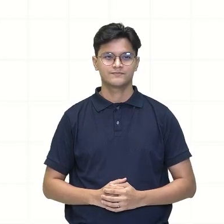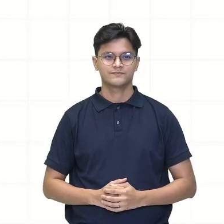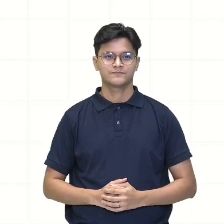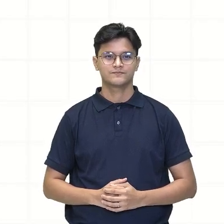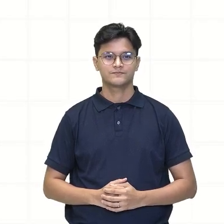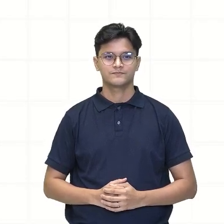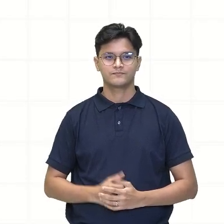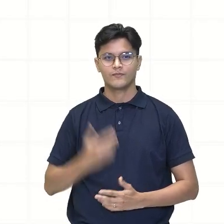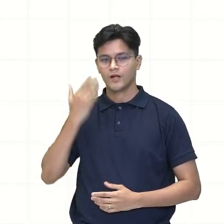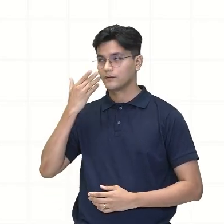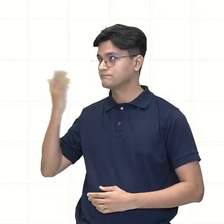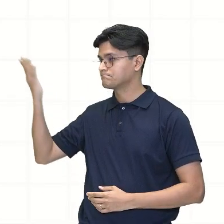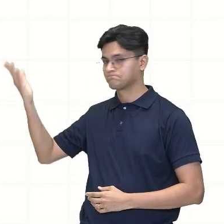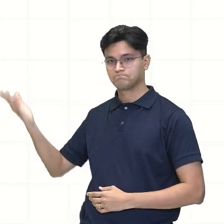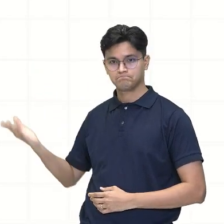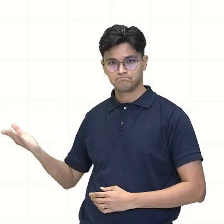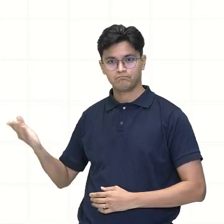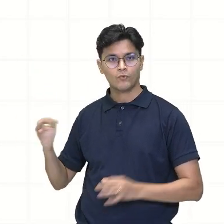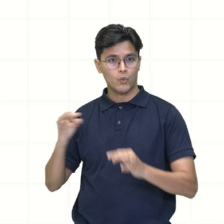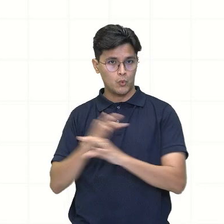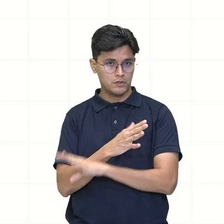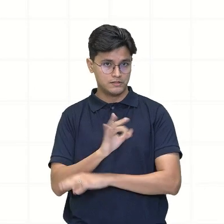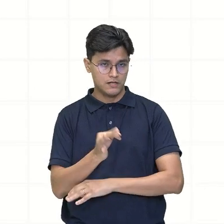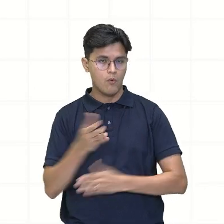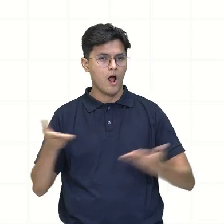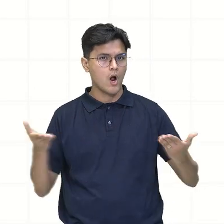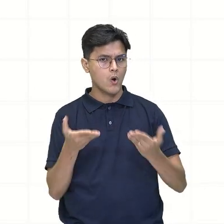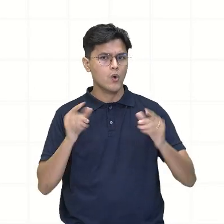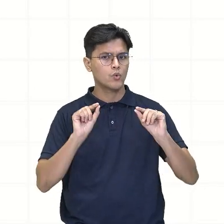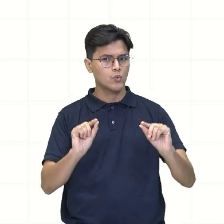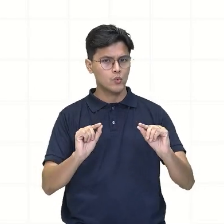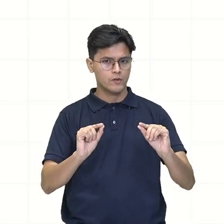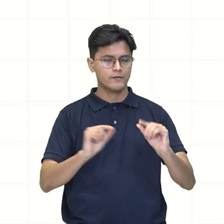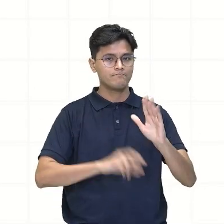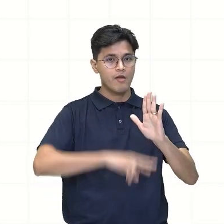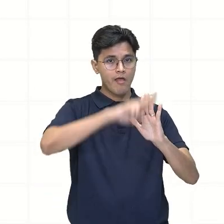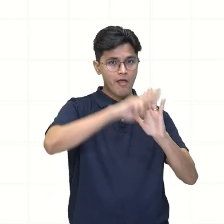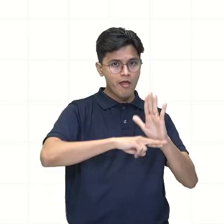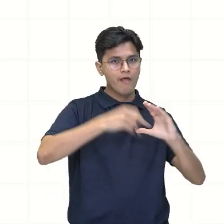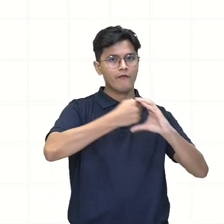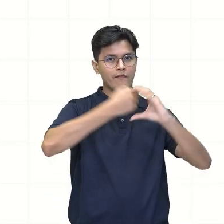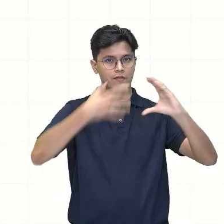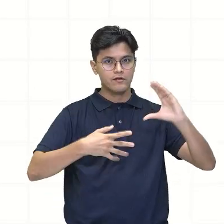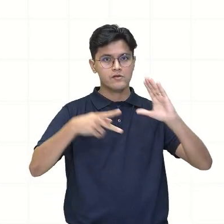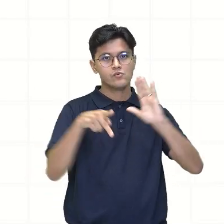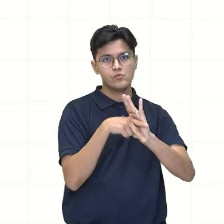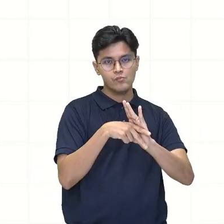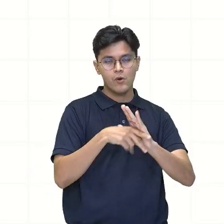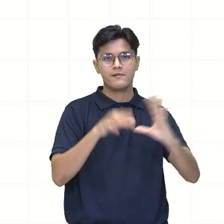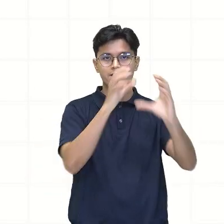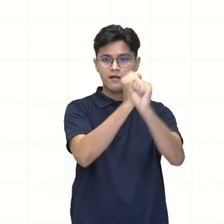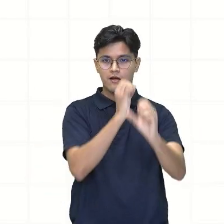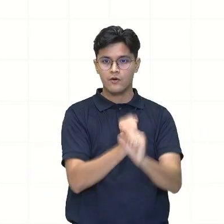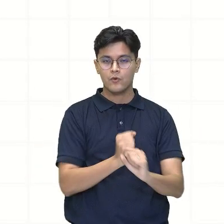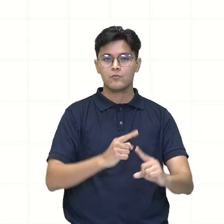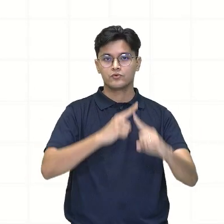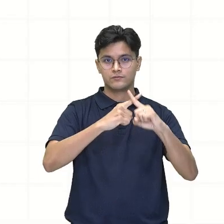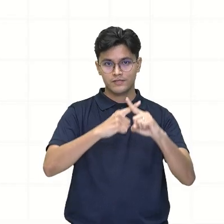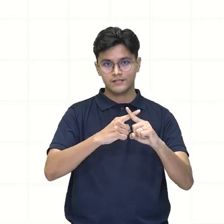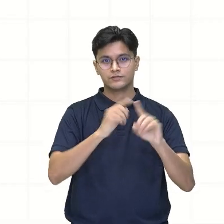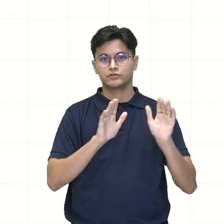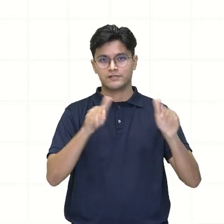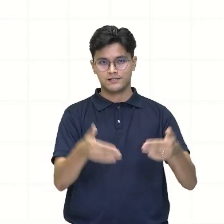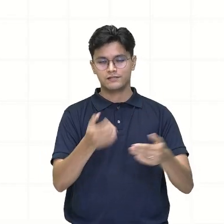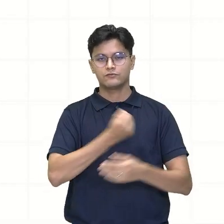E a gente tem agora as propriedades da multiplicação quando a gente está trabalhando com números inteiros.